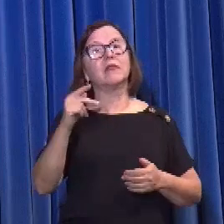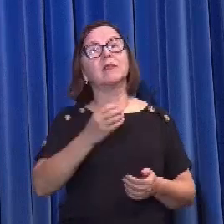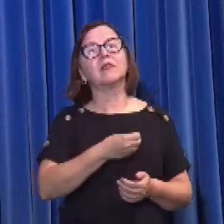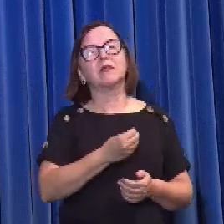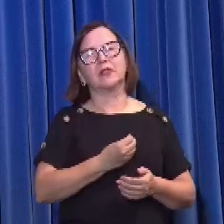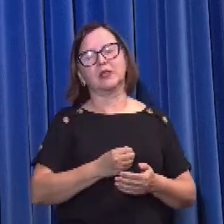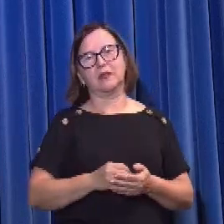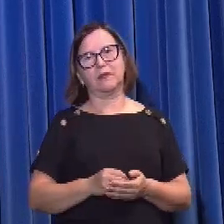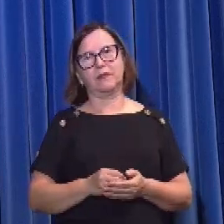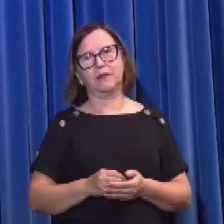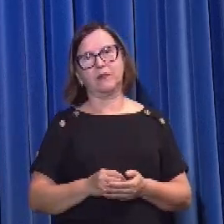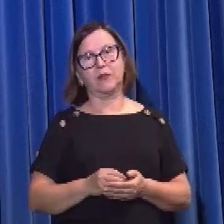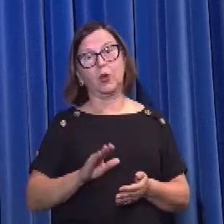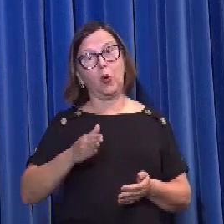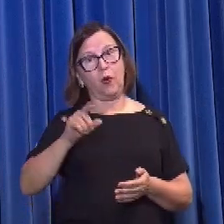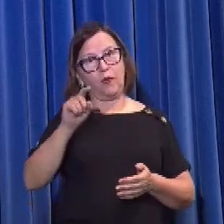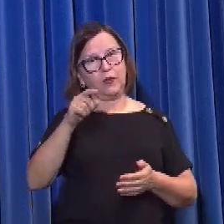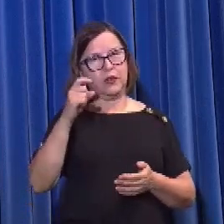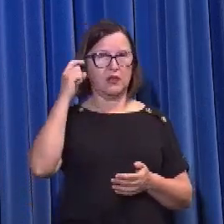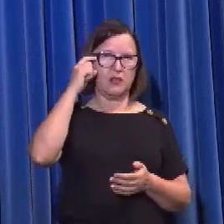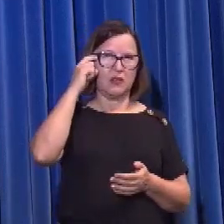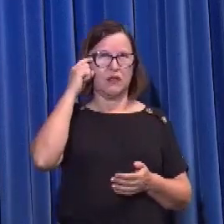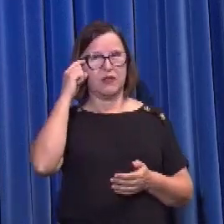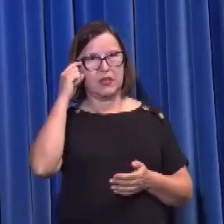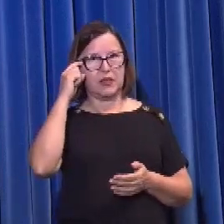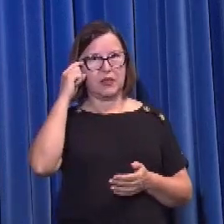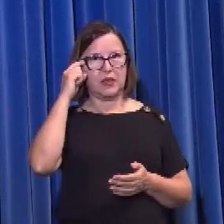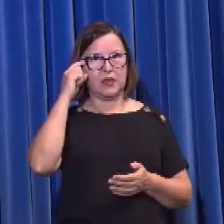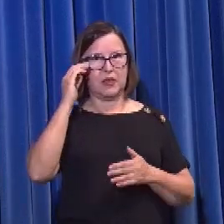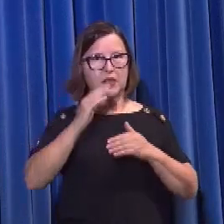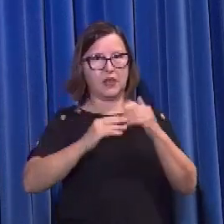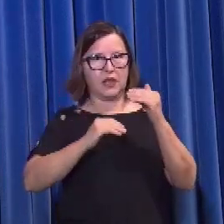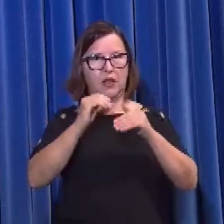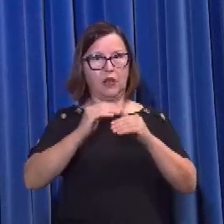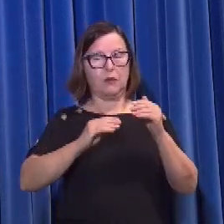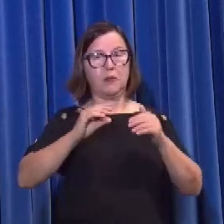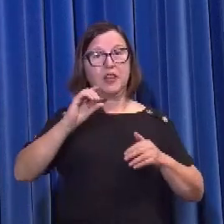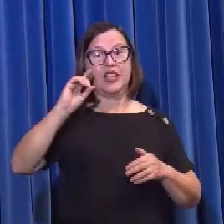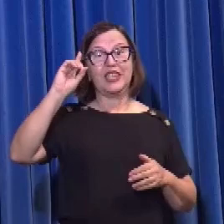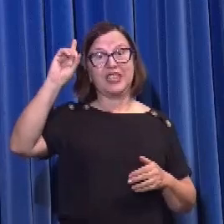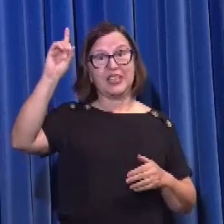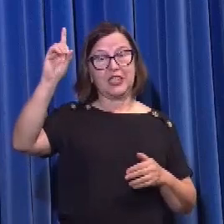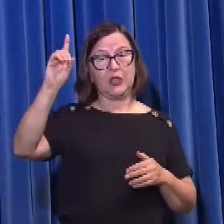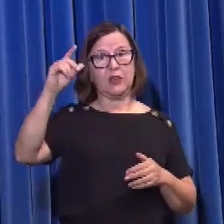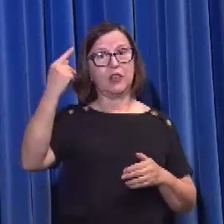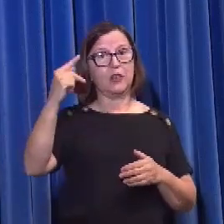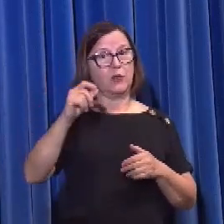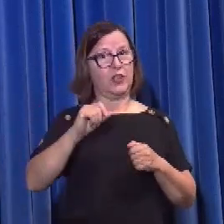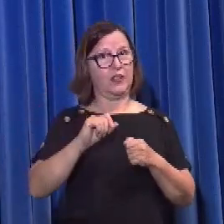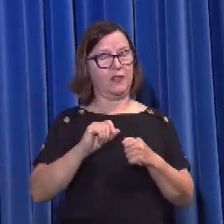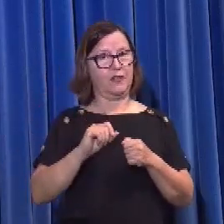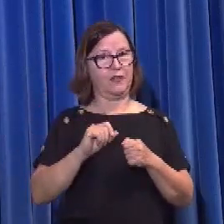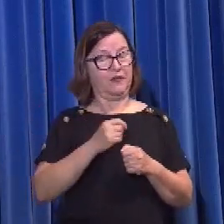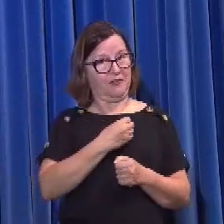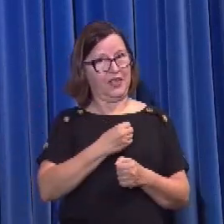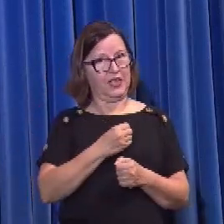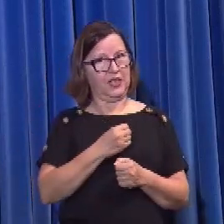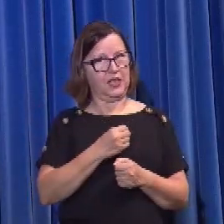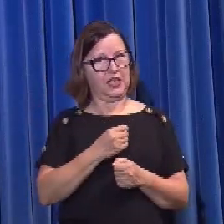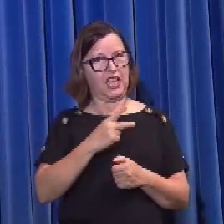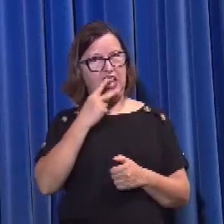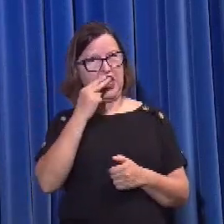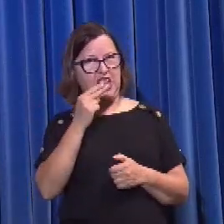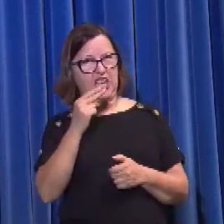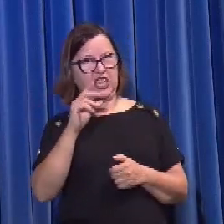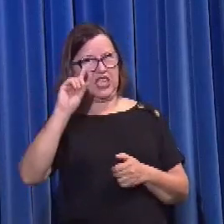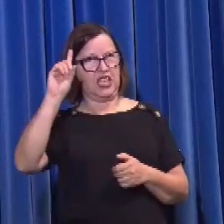Ou você vai duvidar da operação de Deus na sua vida, achando que Ele não está fazendo a justiça, e isso é uma atitude de